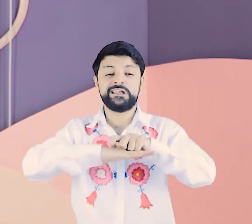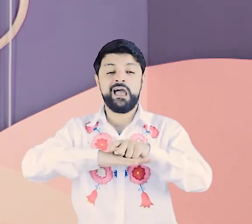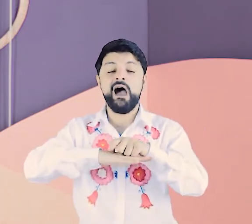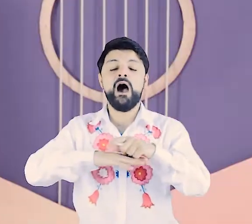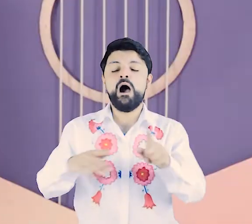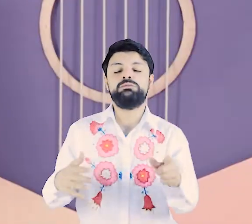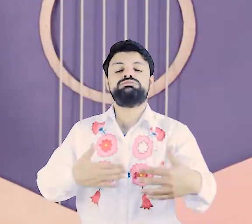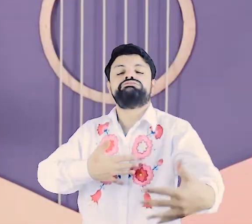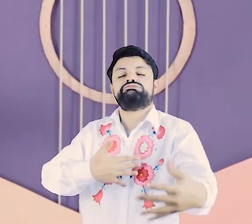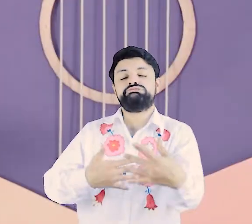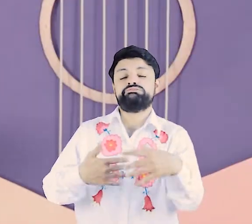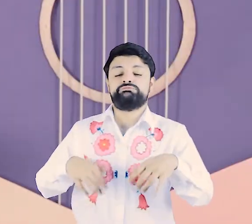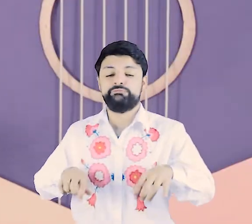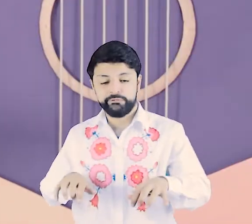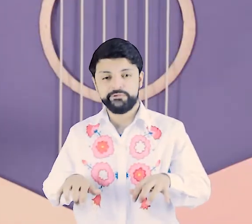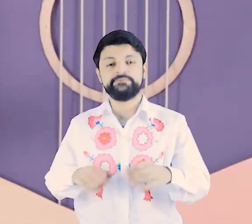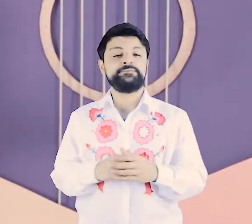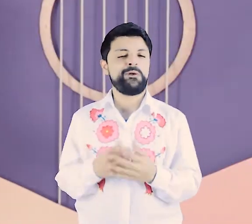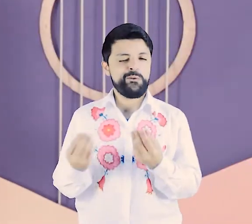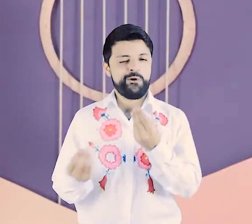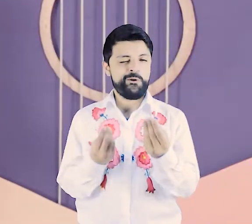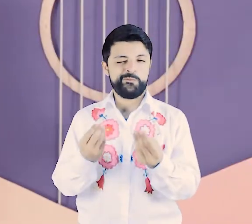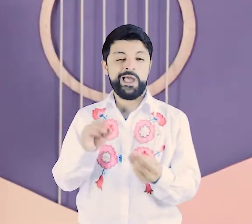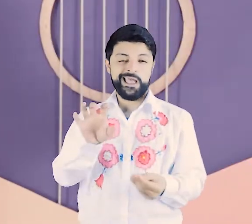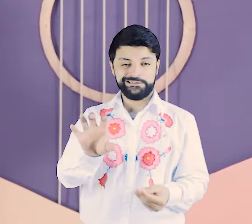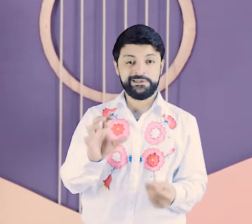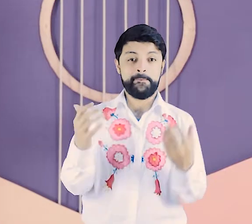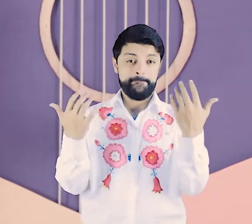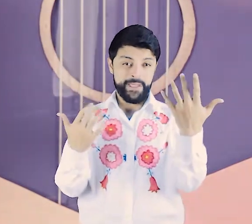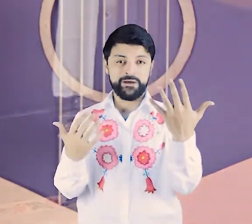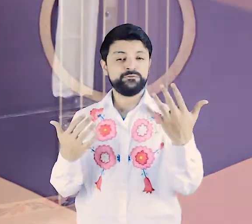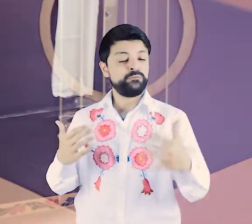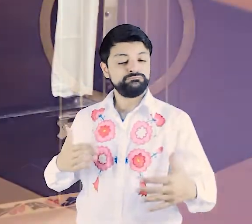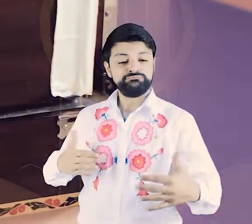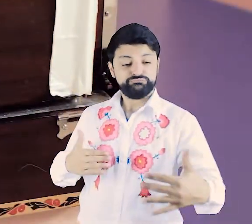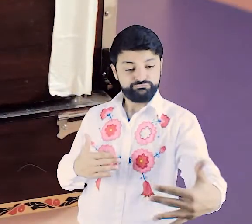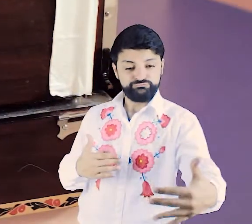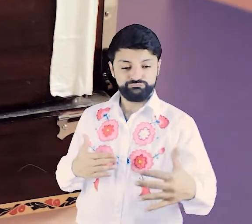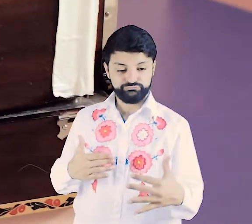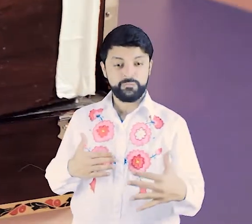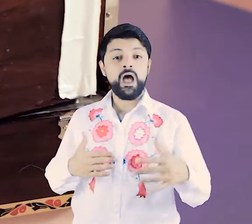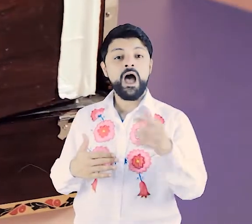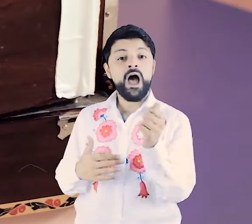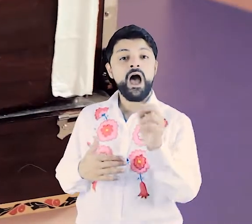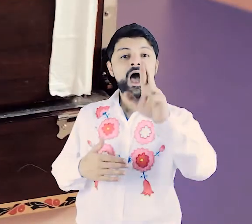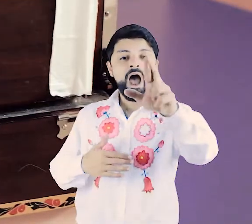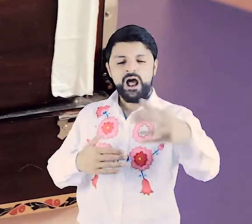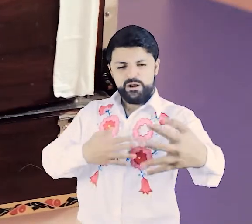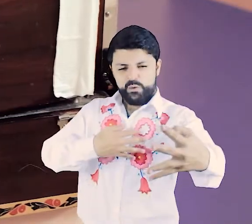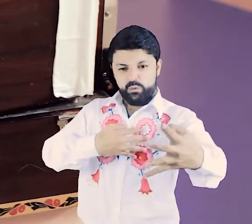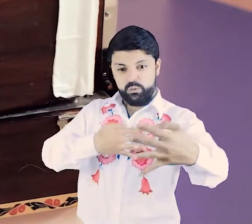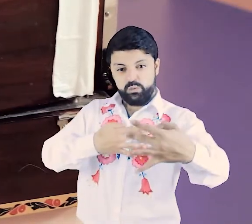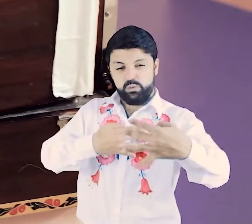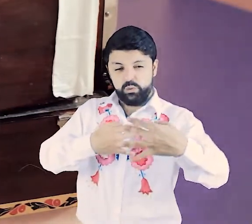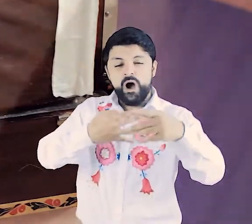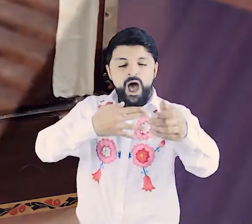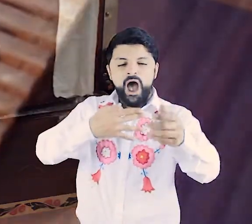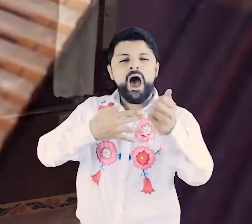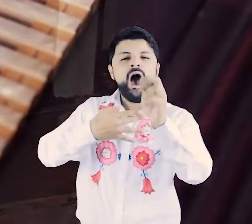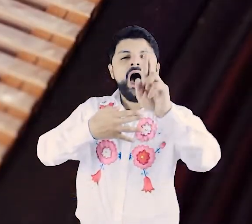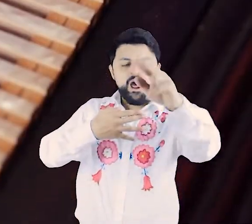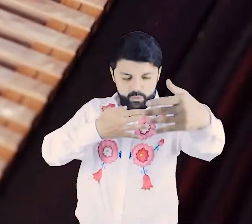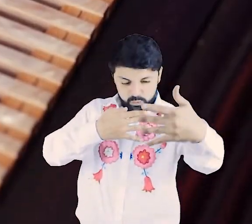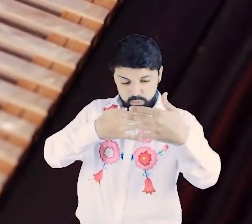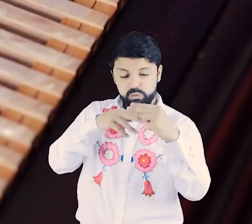chão. O harmônio funciona assim: com uma das mãos, o músico comprime o fole que leva o ar